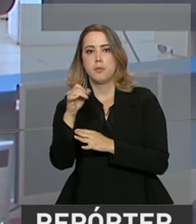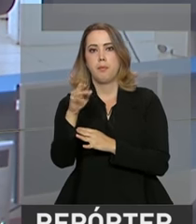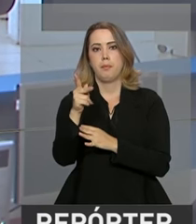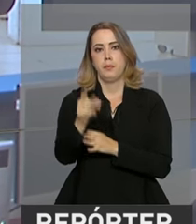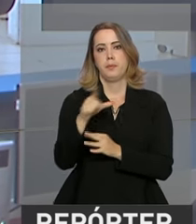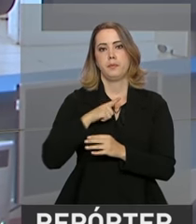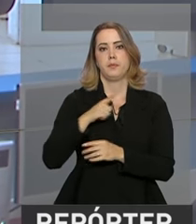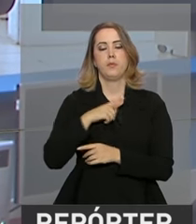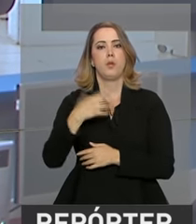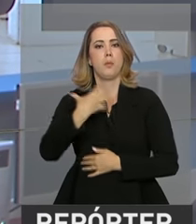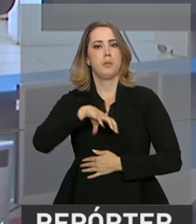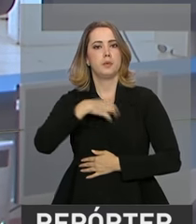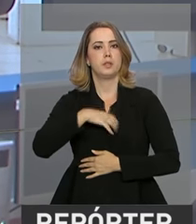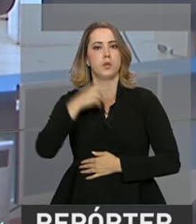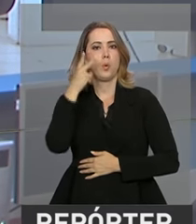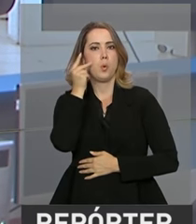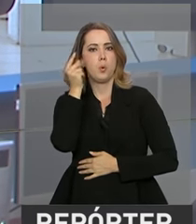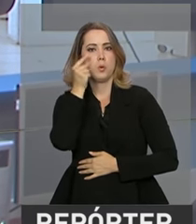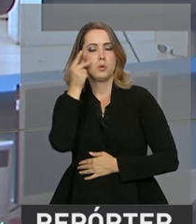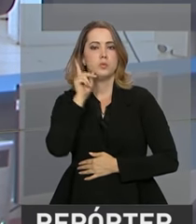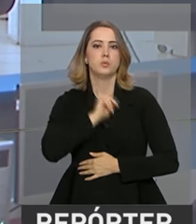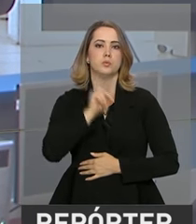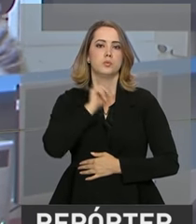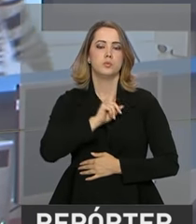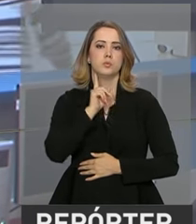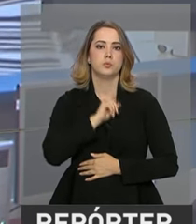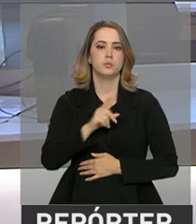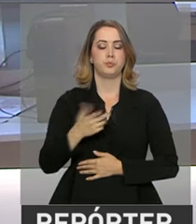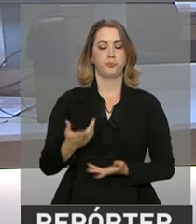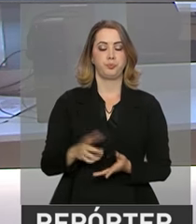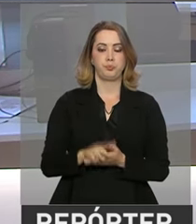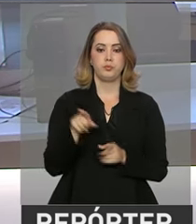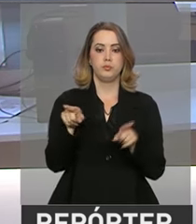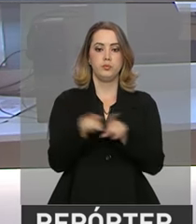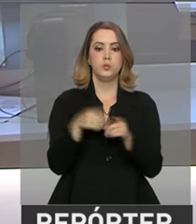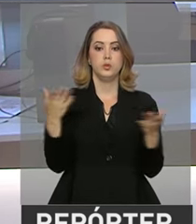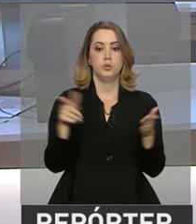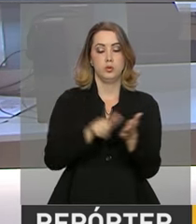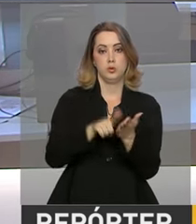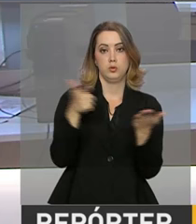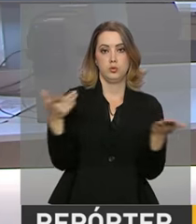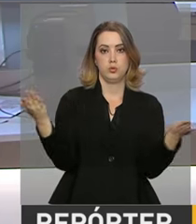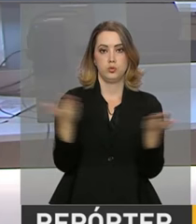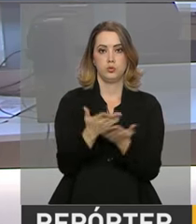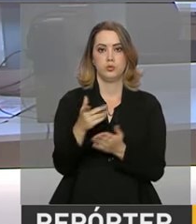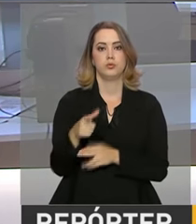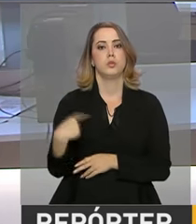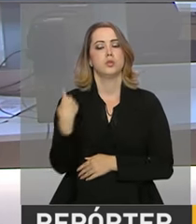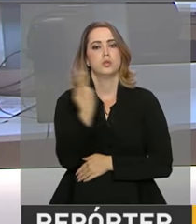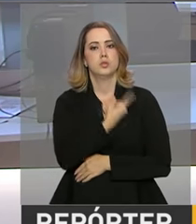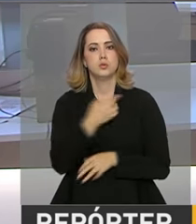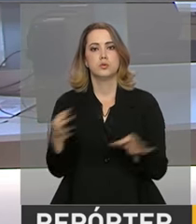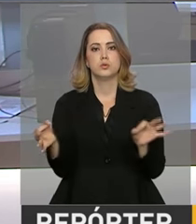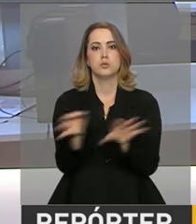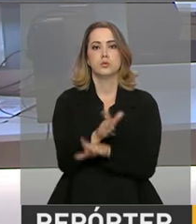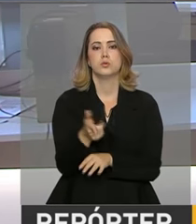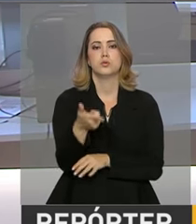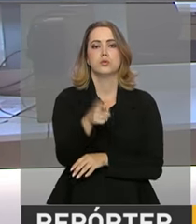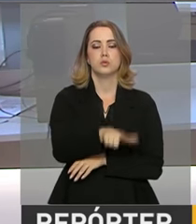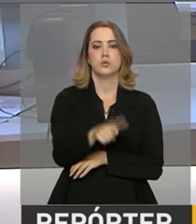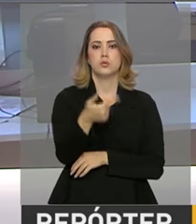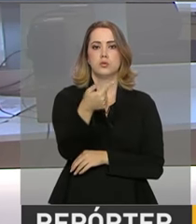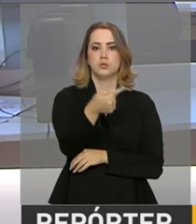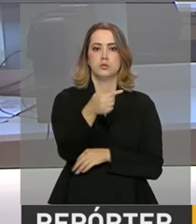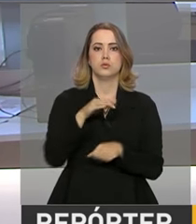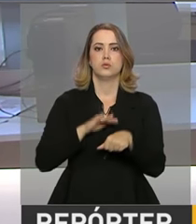e Piauí. A publicação está no Diário Oficial de Hoje e nós ficamos por aqui. Voltamos a qualquer momento com outras informações